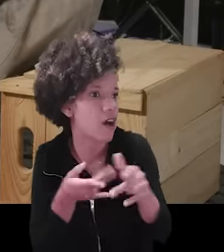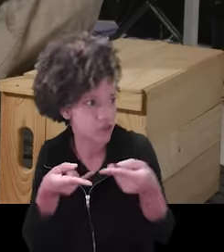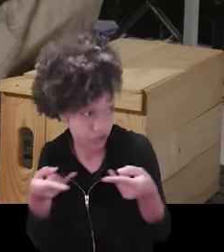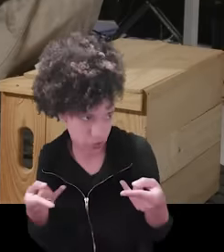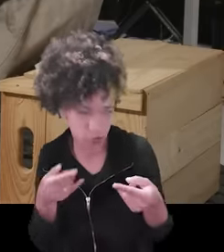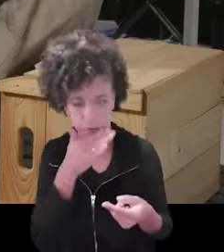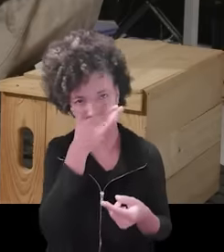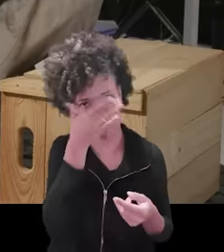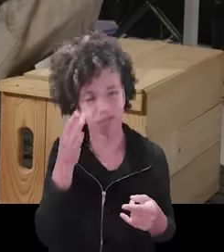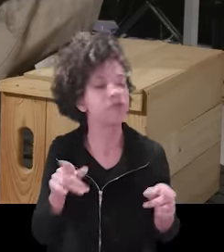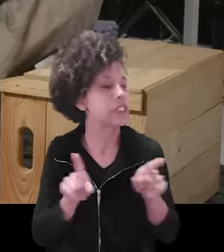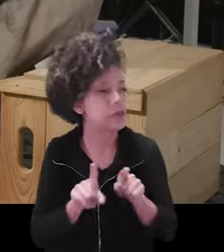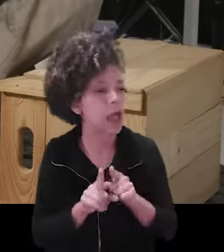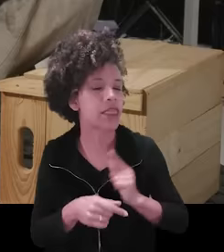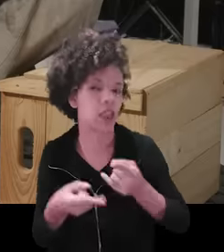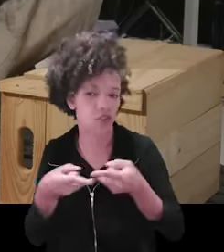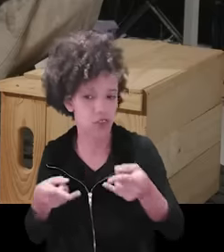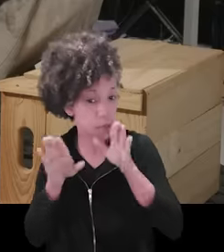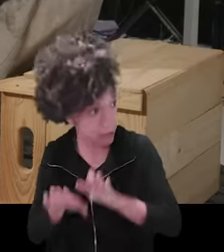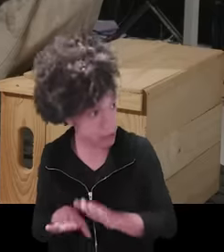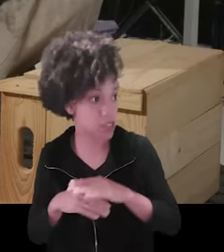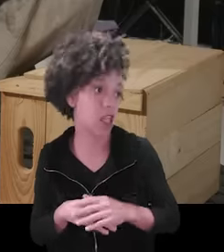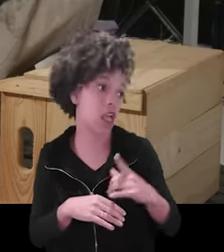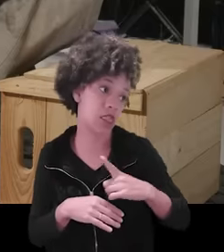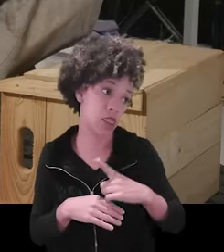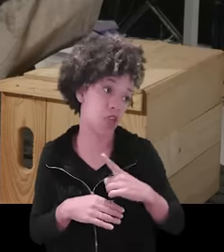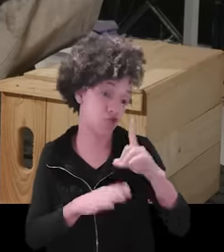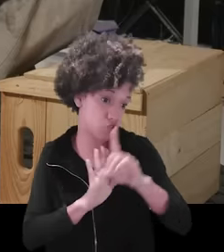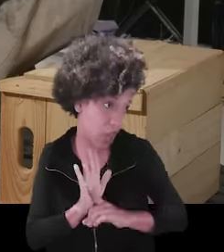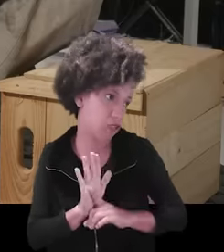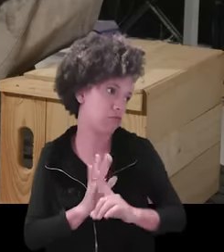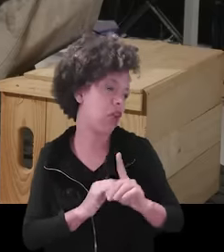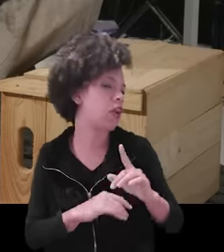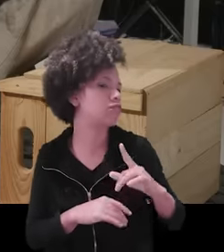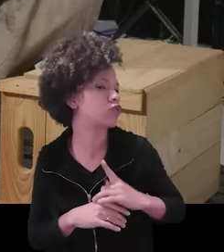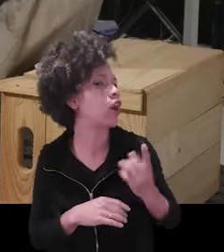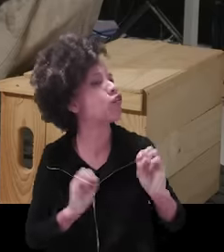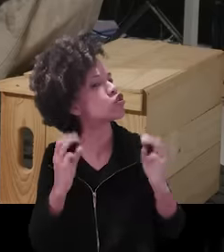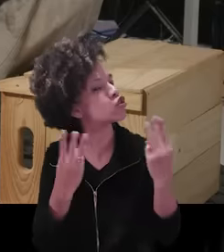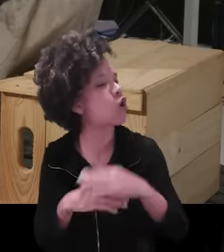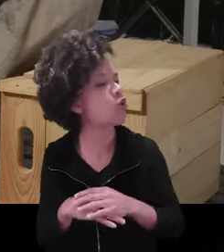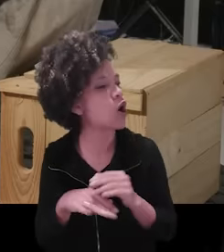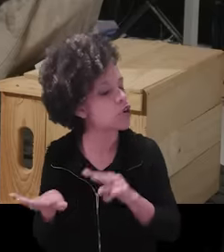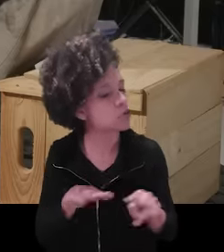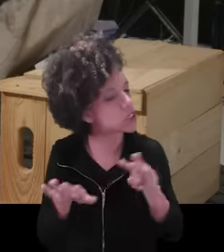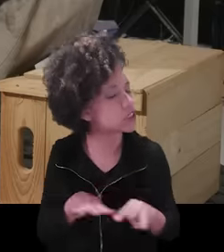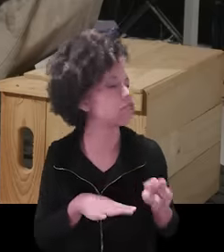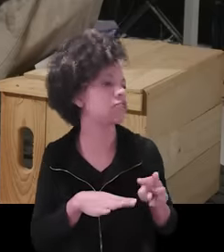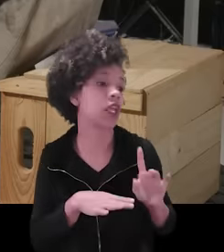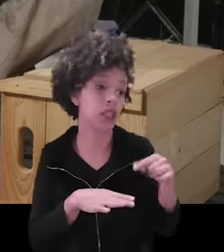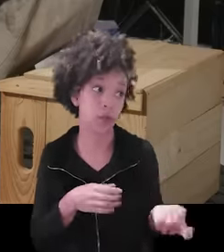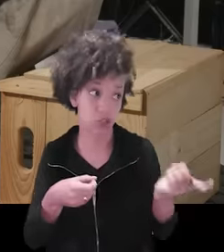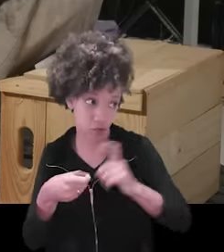são muitos vistos né É tem os vistos de permanência que é o que vai te dar algo em casa e aquele que ó eu vou para fazer um show ficar lá duas três